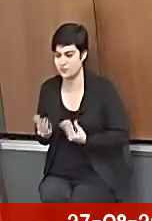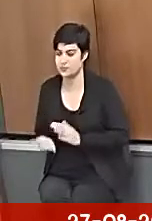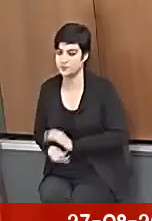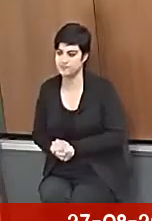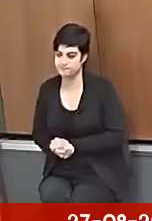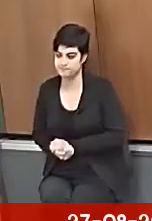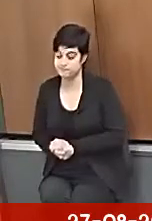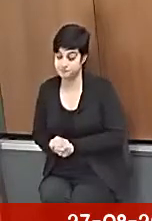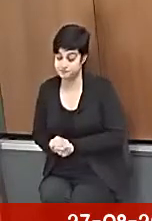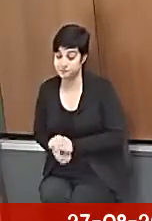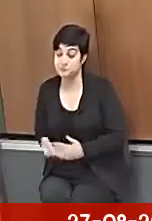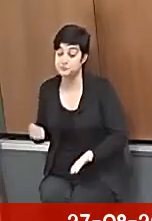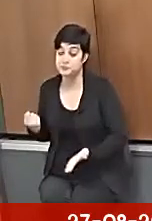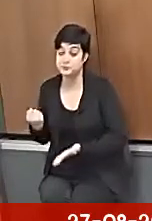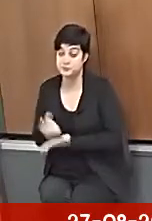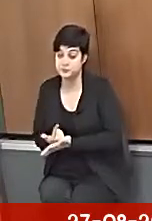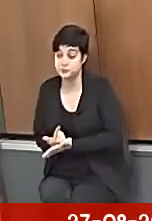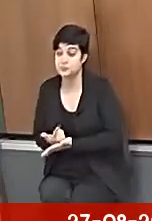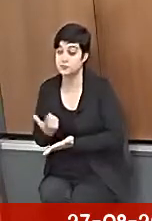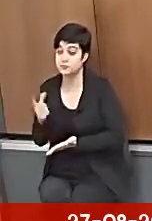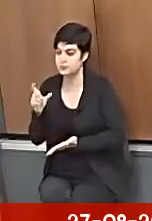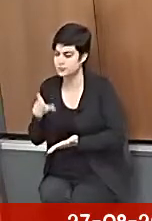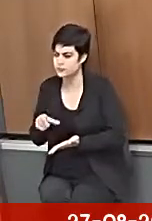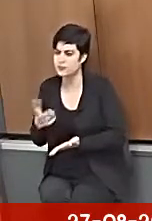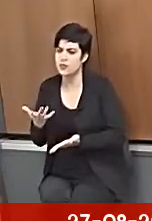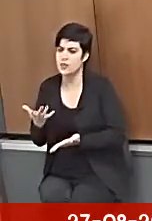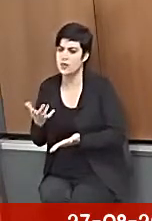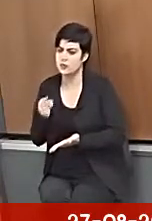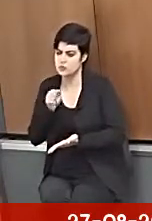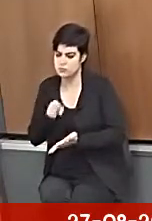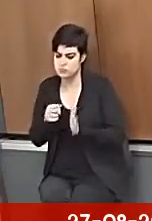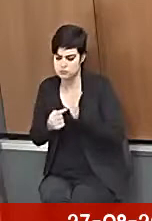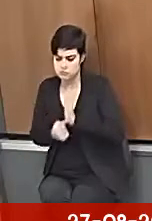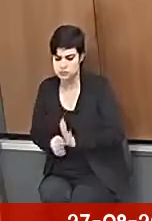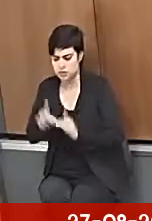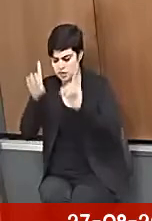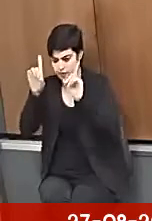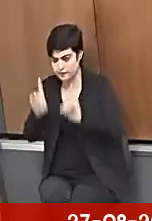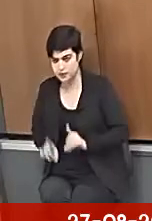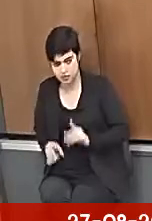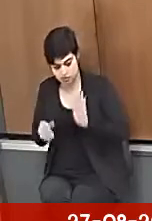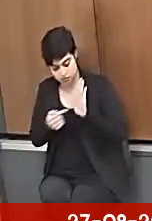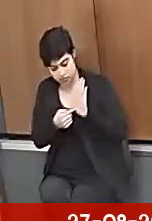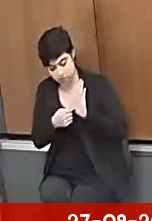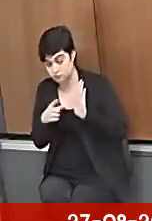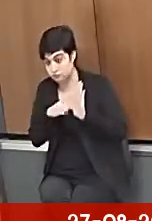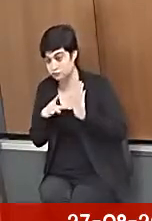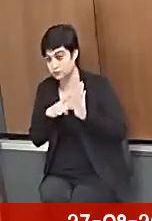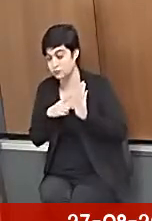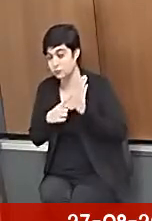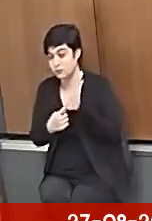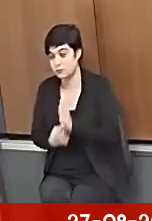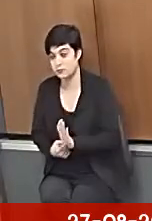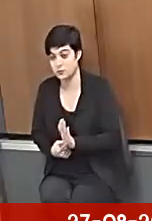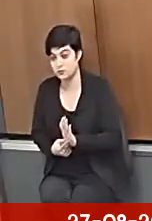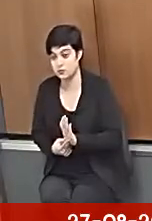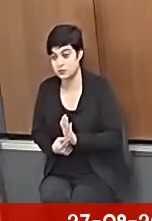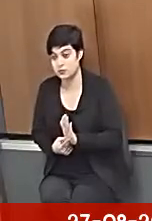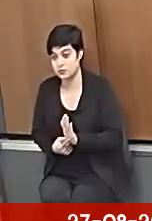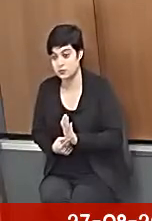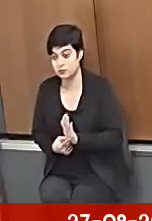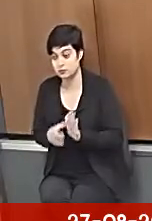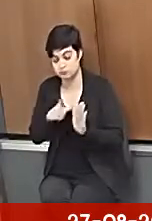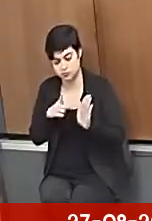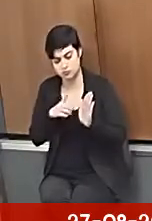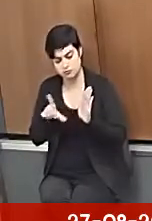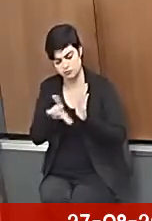então assim pra você compra um ingresso que você é um portador de deficiência aqui ao lado pra você comprar e mesmo com o laudo você faz o mesmo com